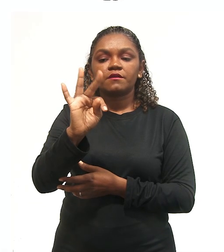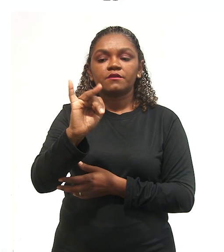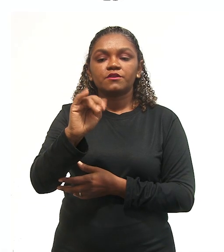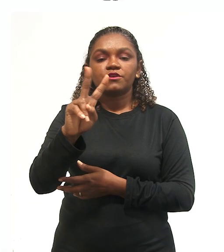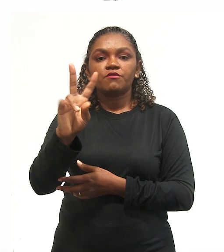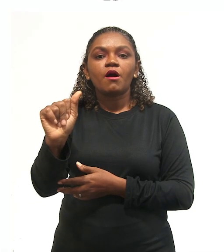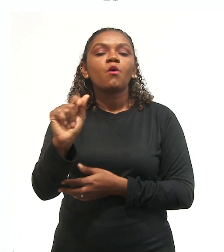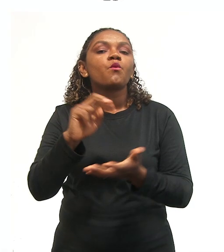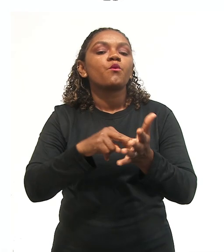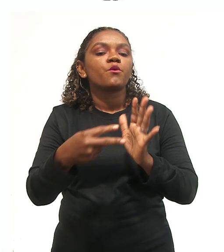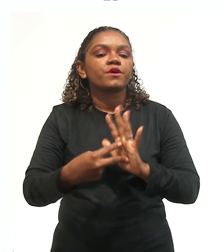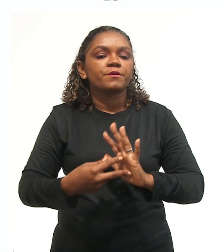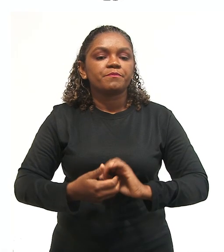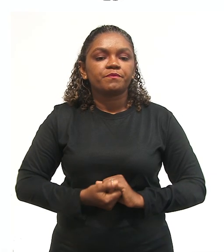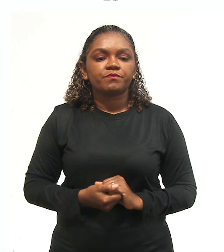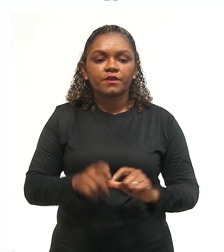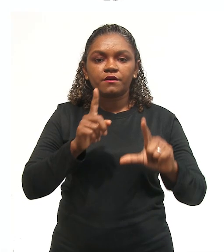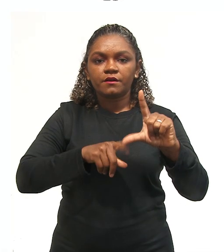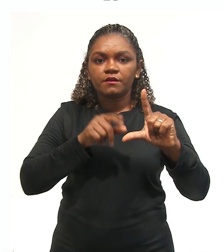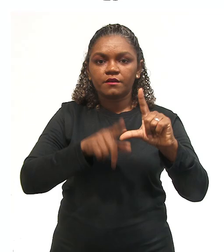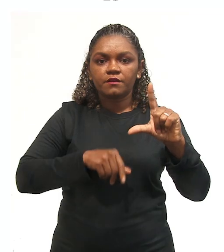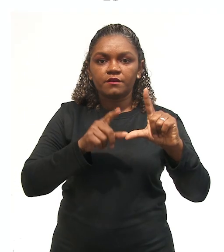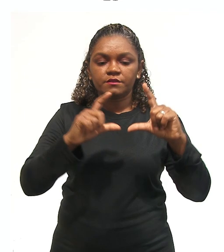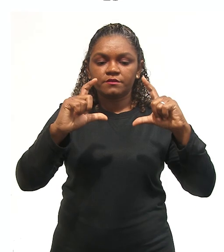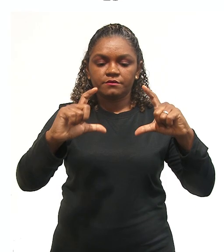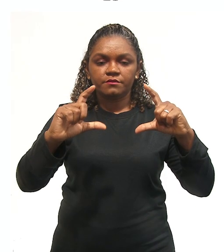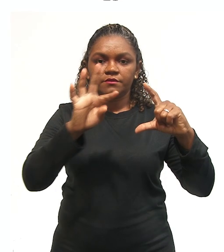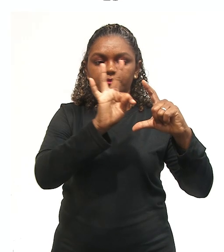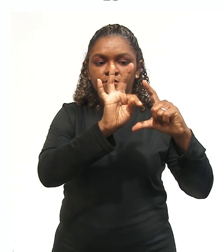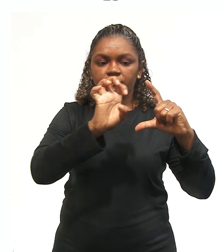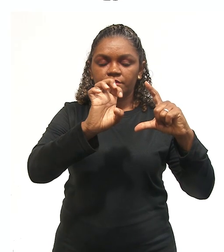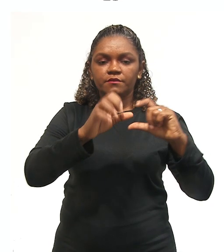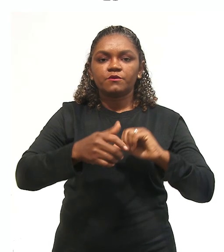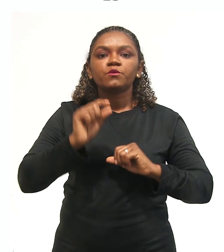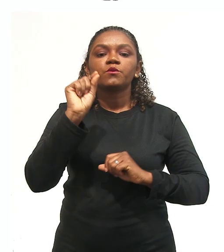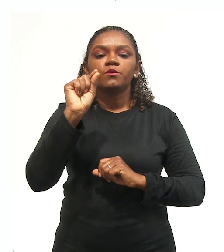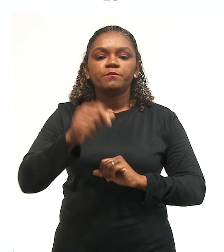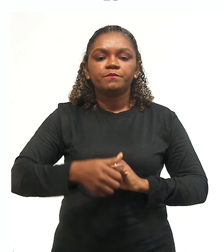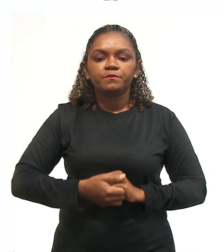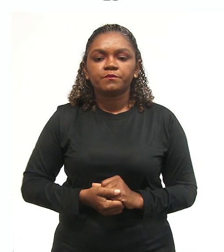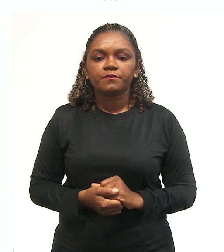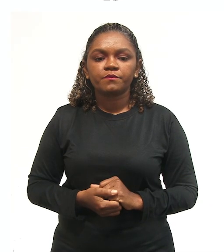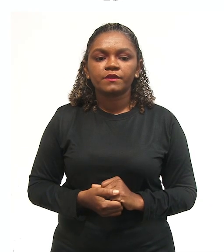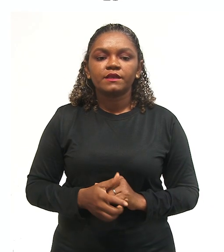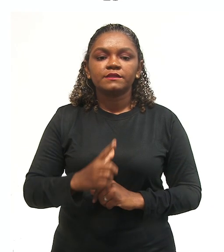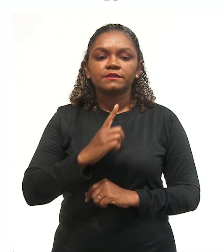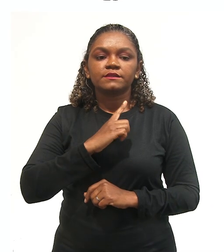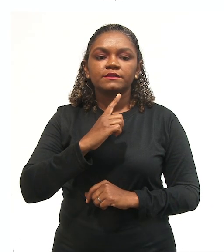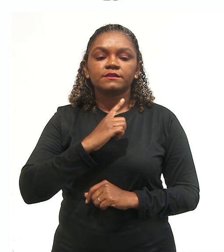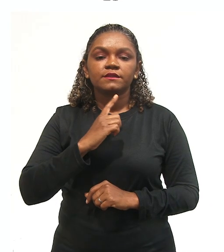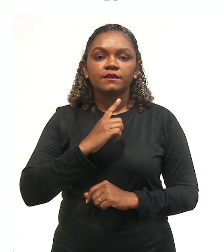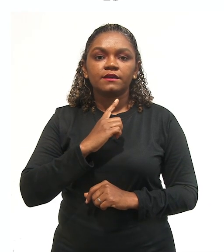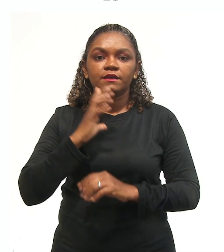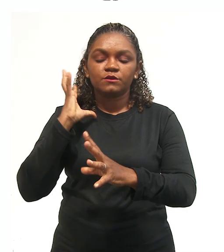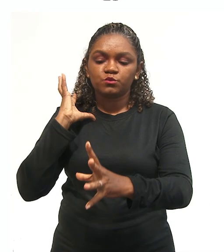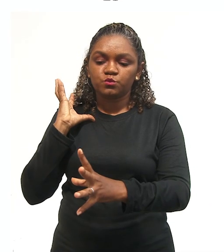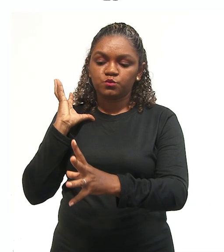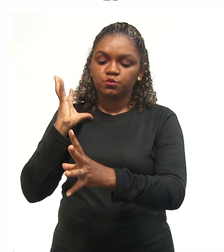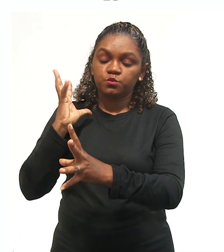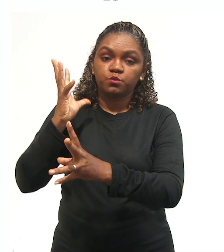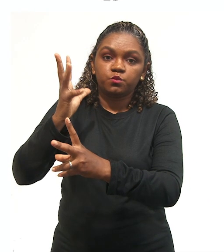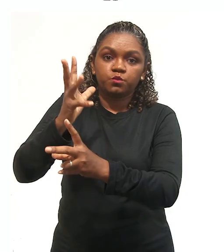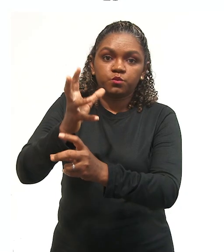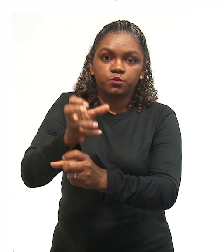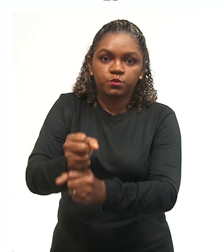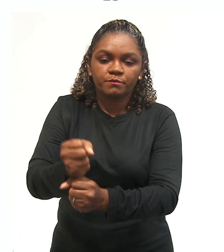efetiva. Na taxa efetiva, representada pelo TE, é aquela que inclui todos